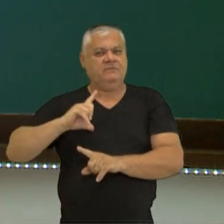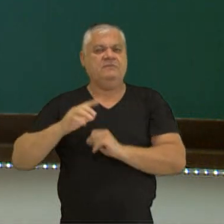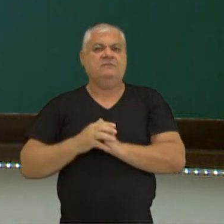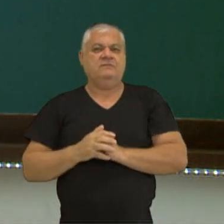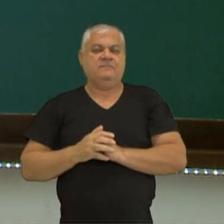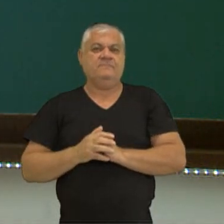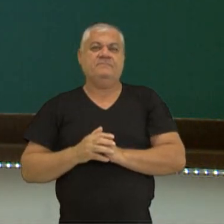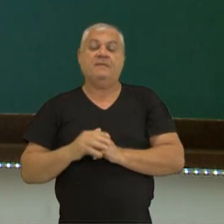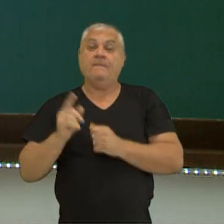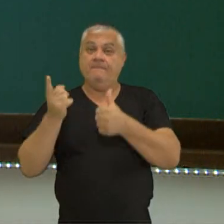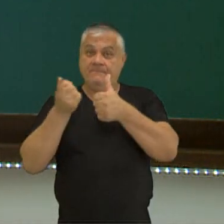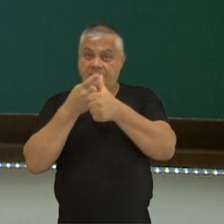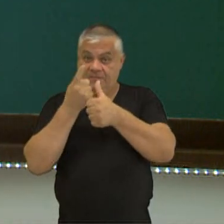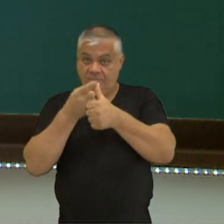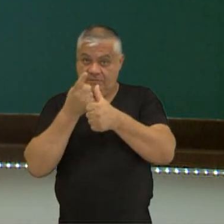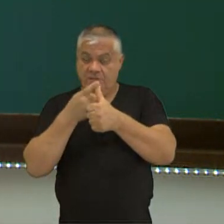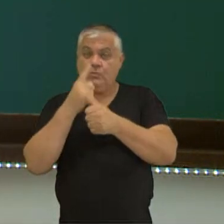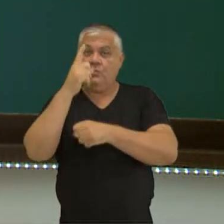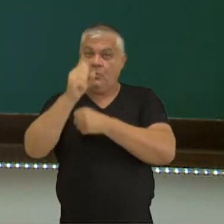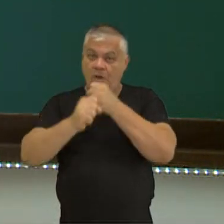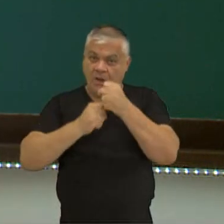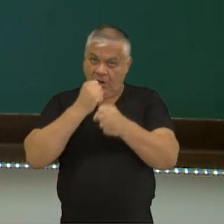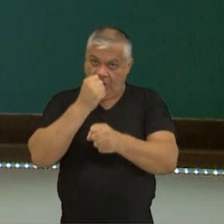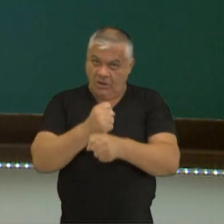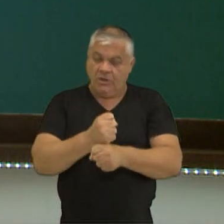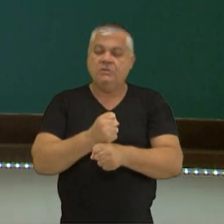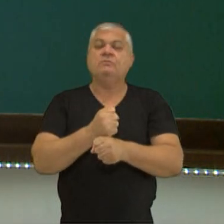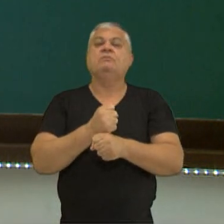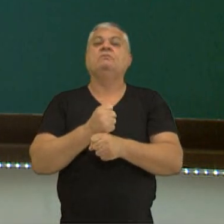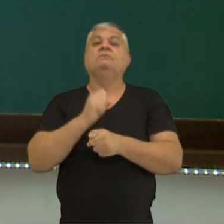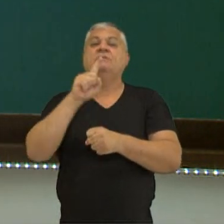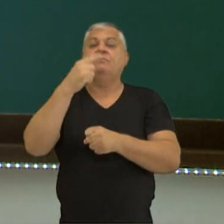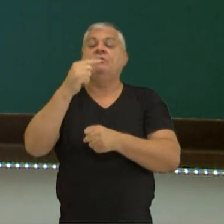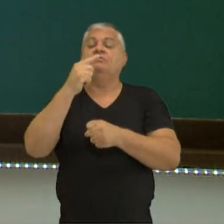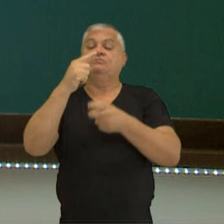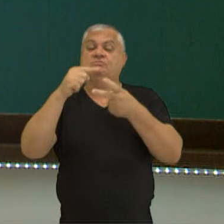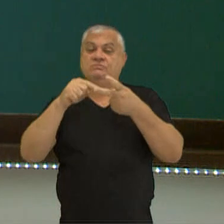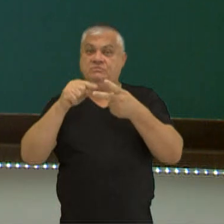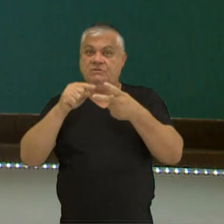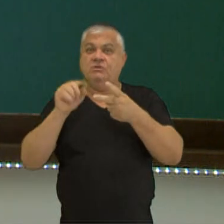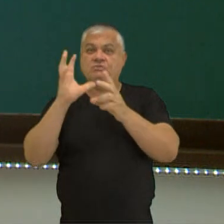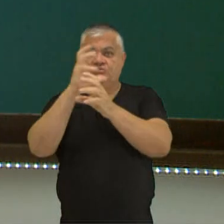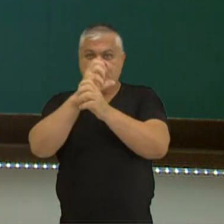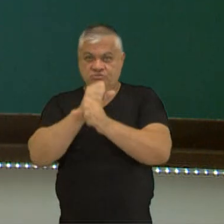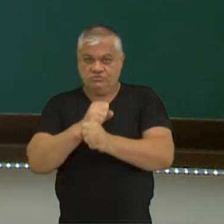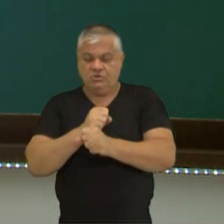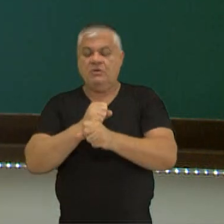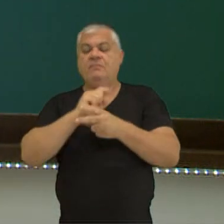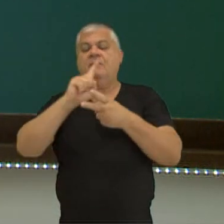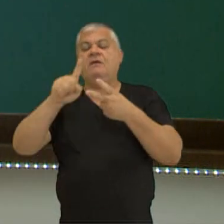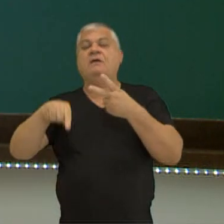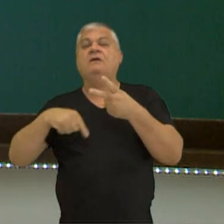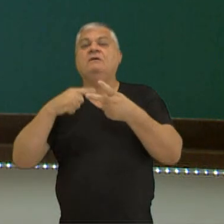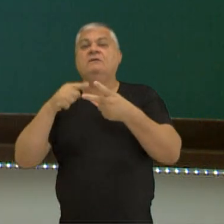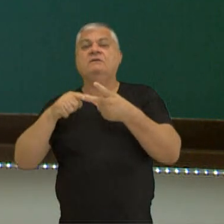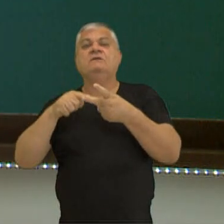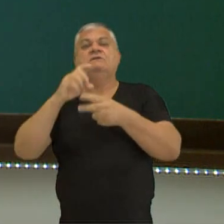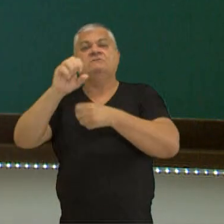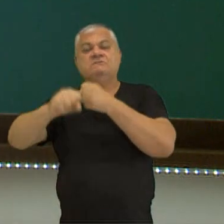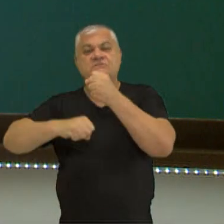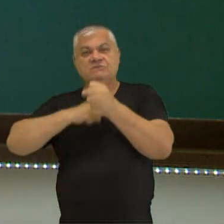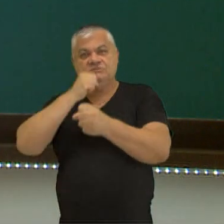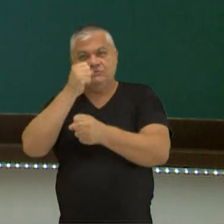tá? Primeiro calcula o primeiro ano, vai ver o novo capital, depois calcula, soma esse juro ao capital